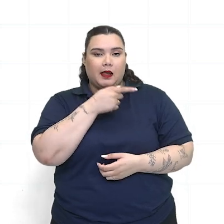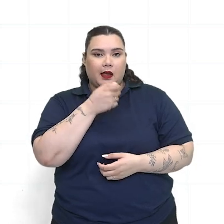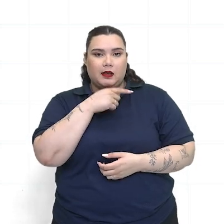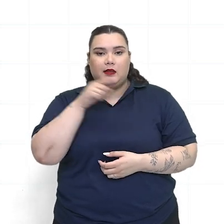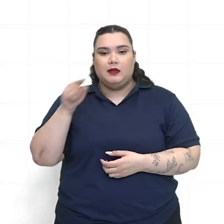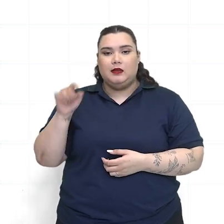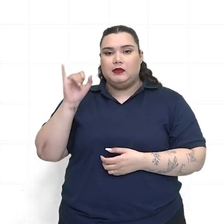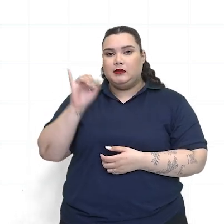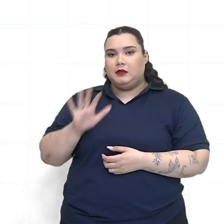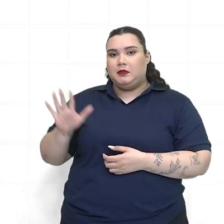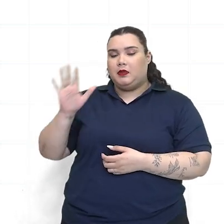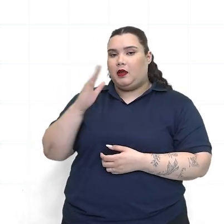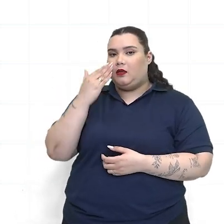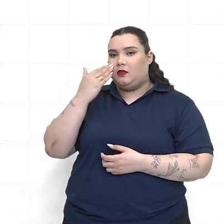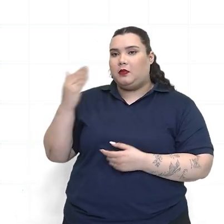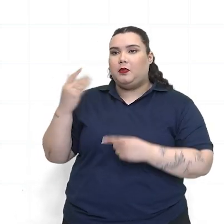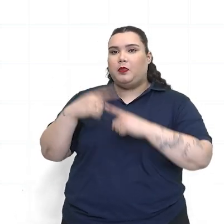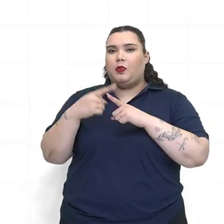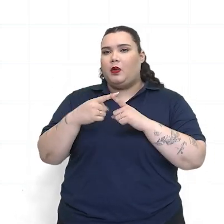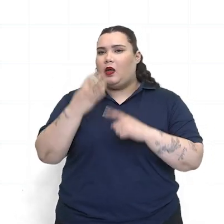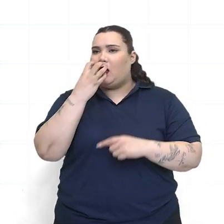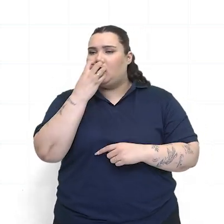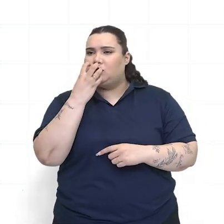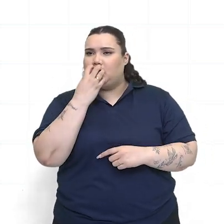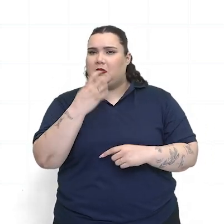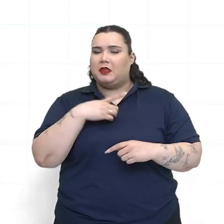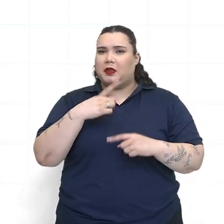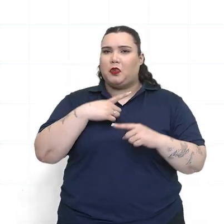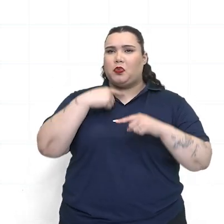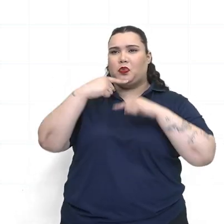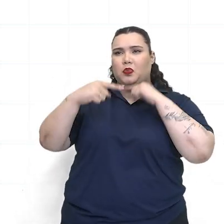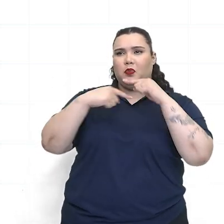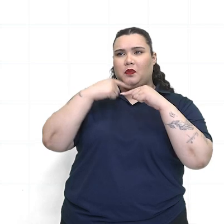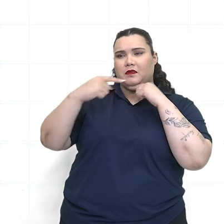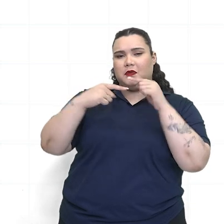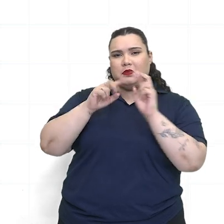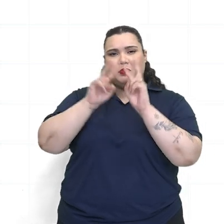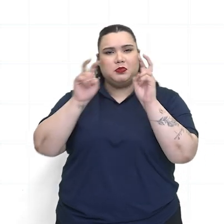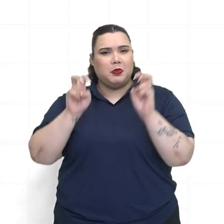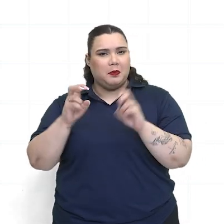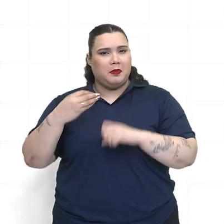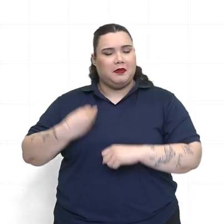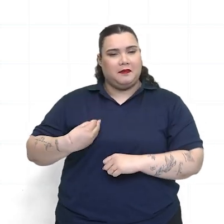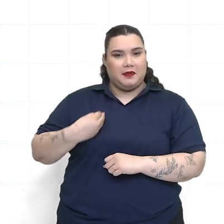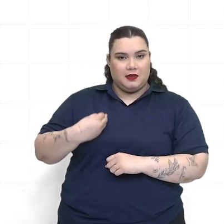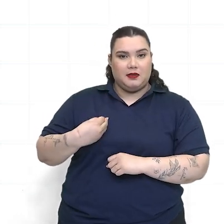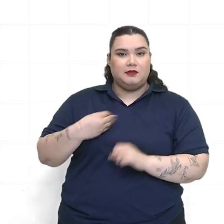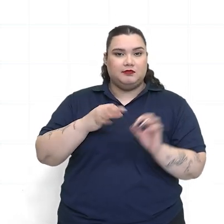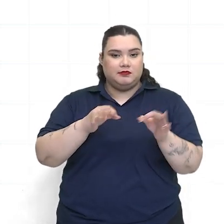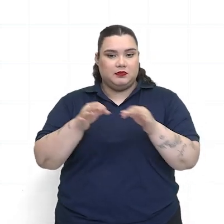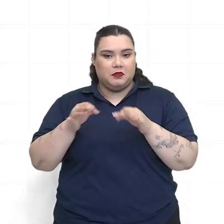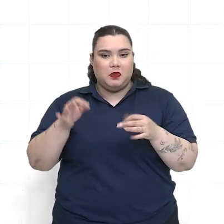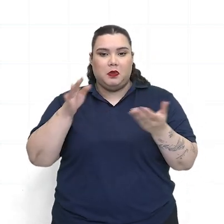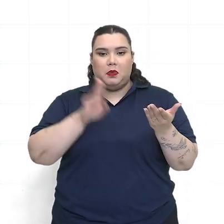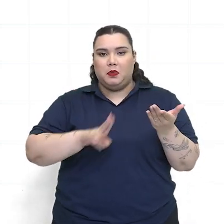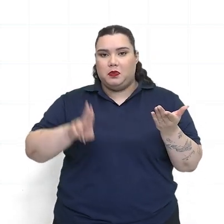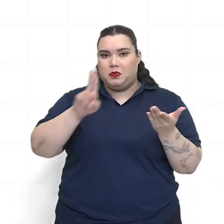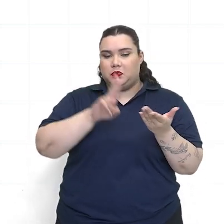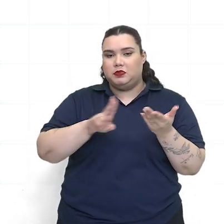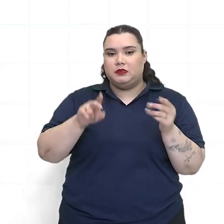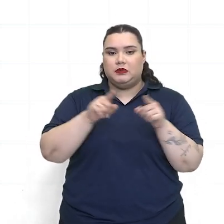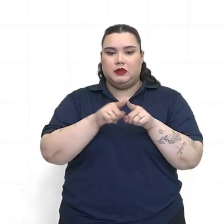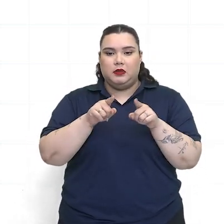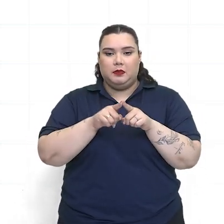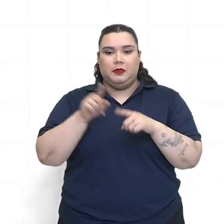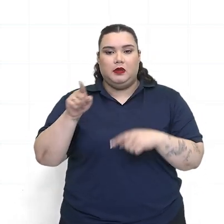né? De o cachorro ser questionador, ficar se perguntando sobre a vida. Utilizando também